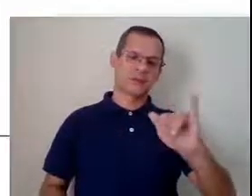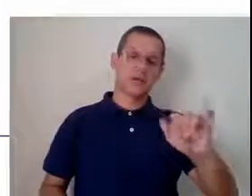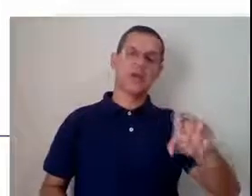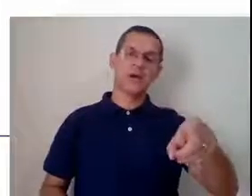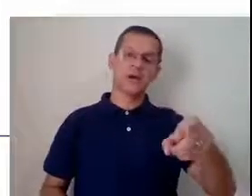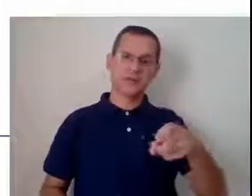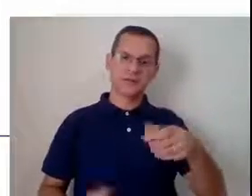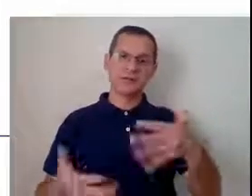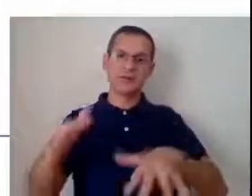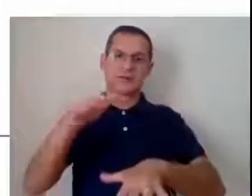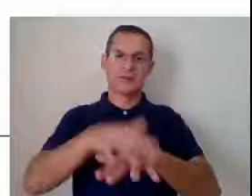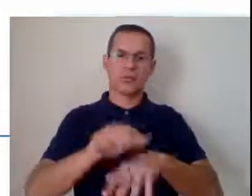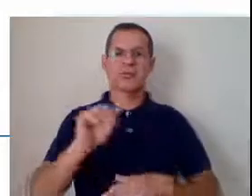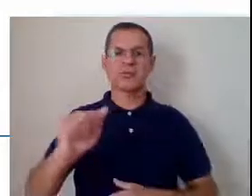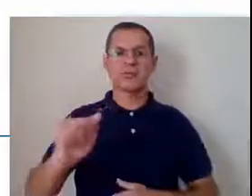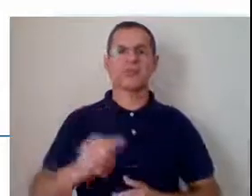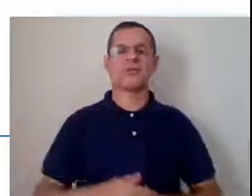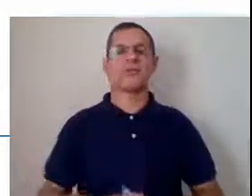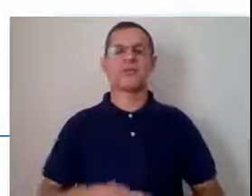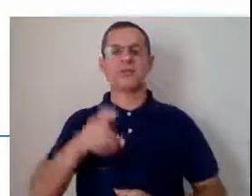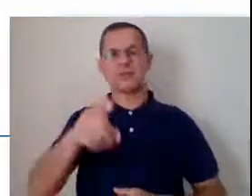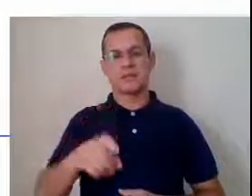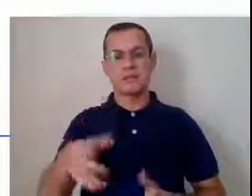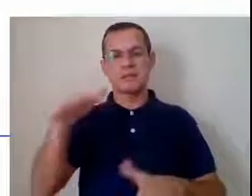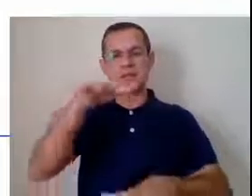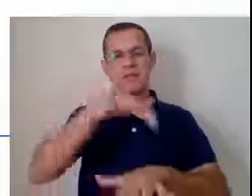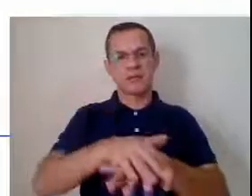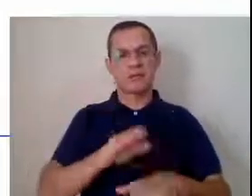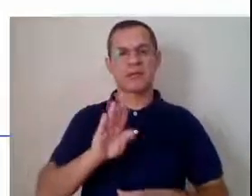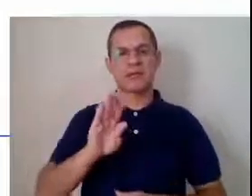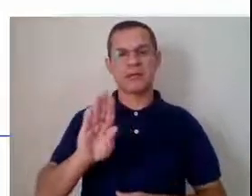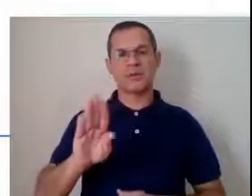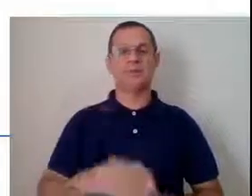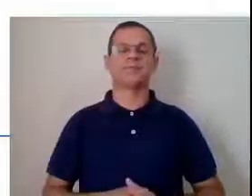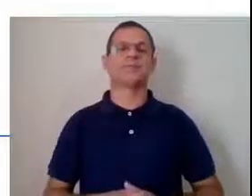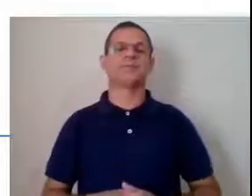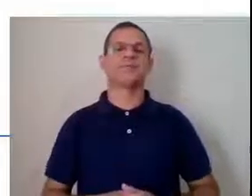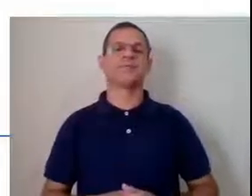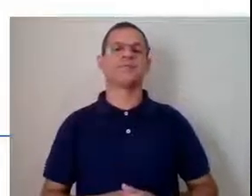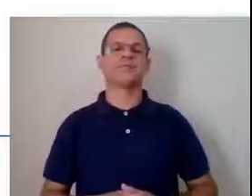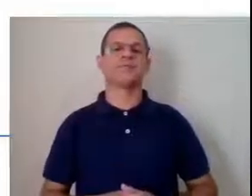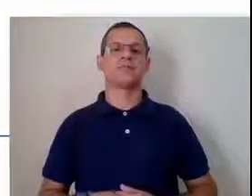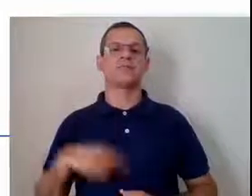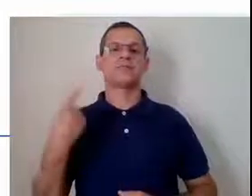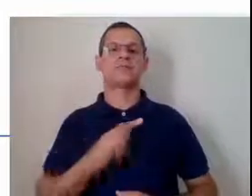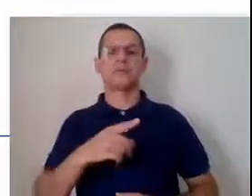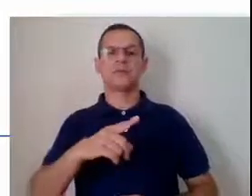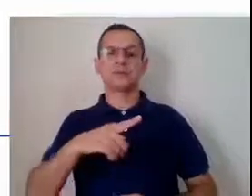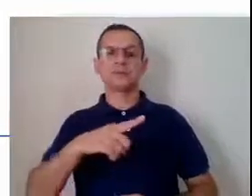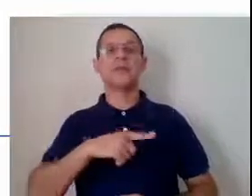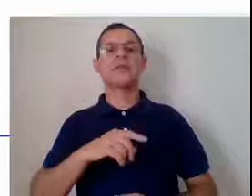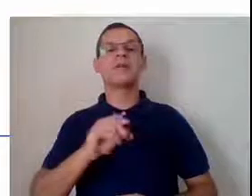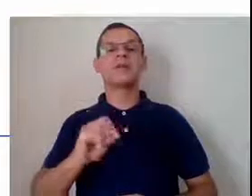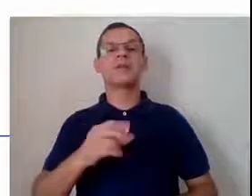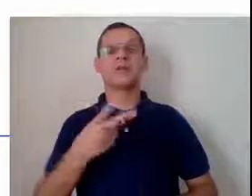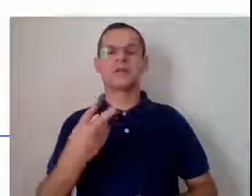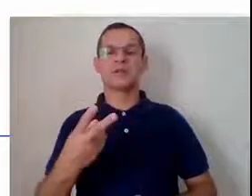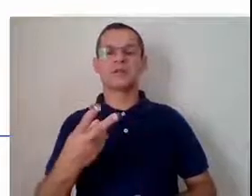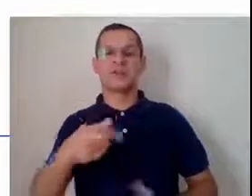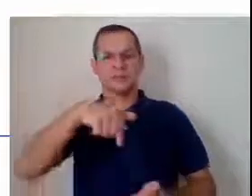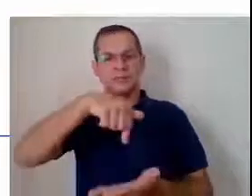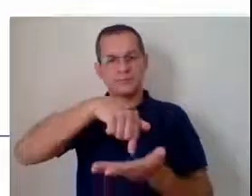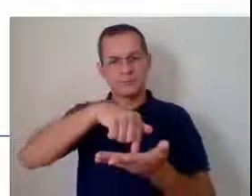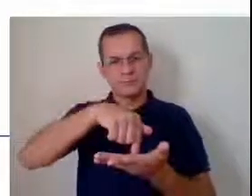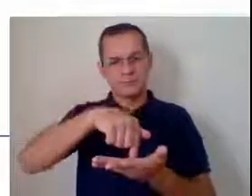X pertencente a A e Y pertencente a B. Então, nós estamos falando de dois